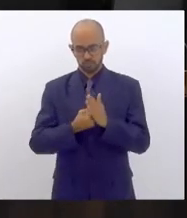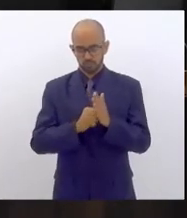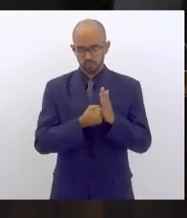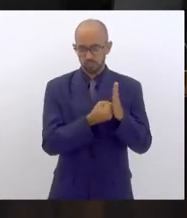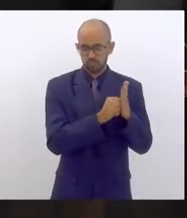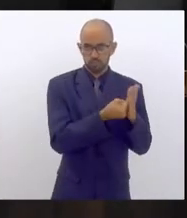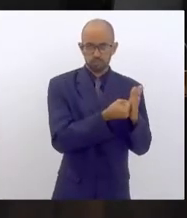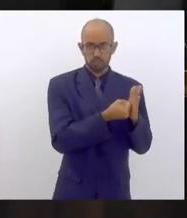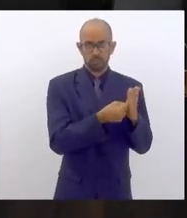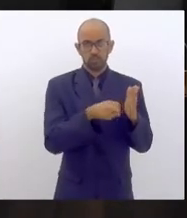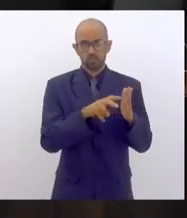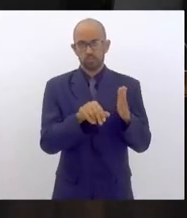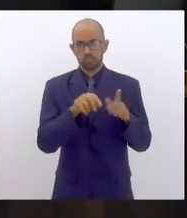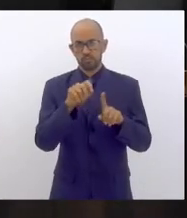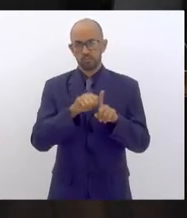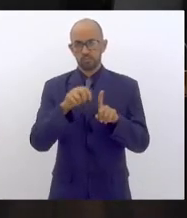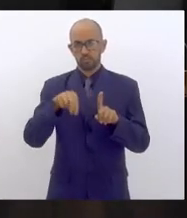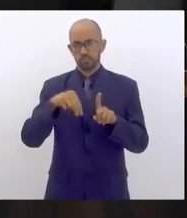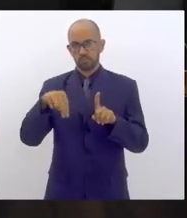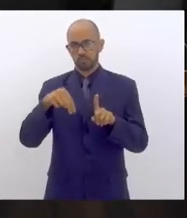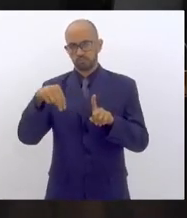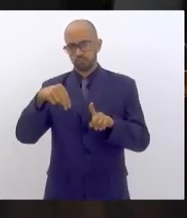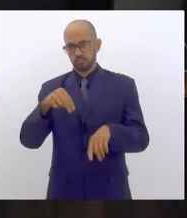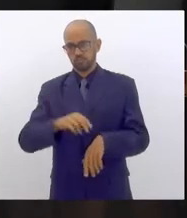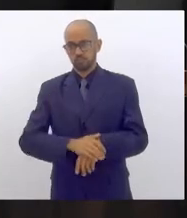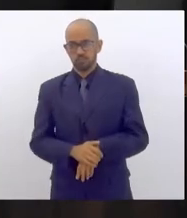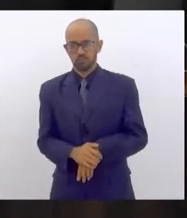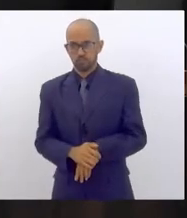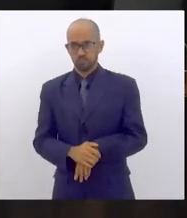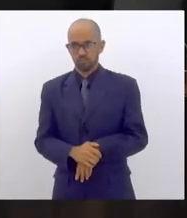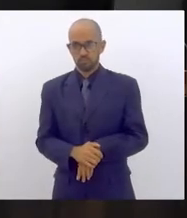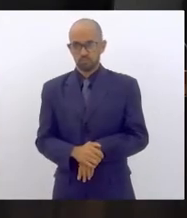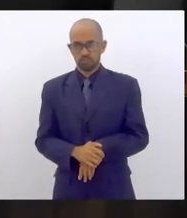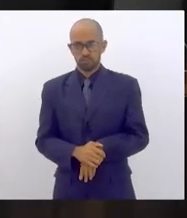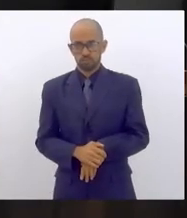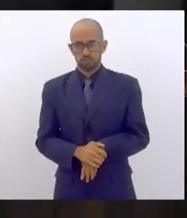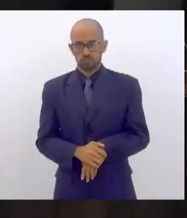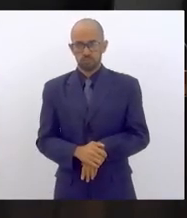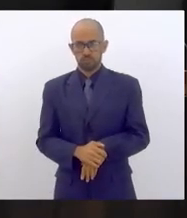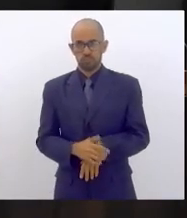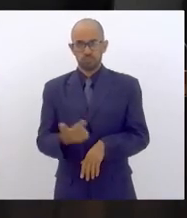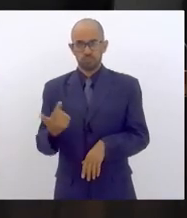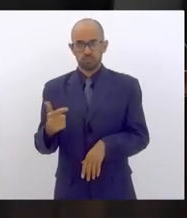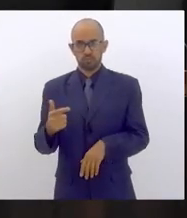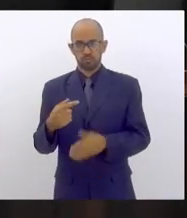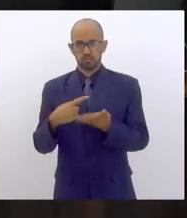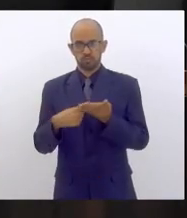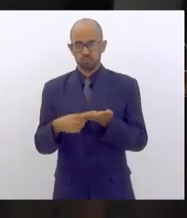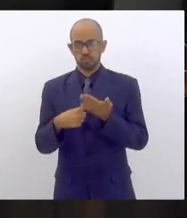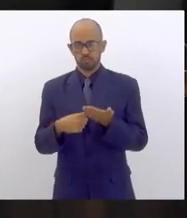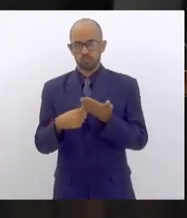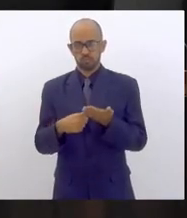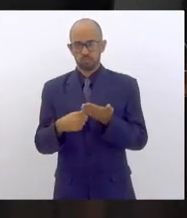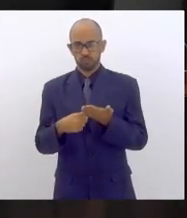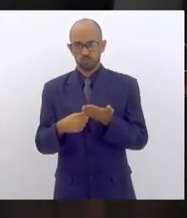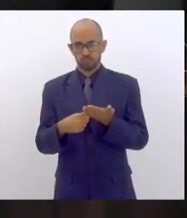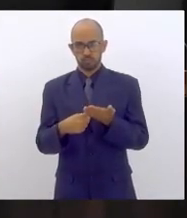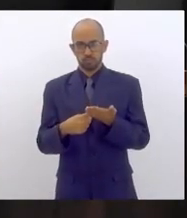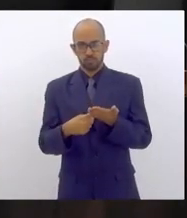irão para o mês de novembro. Agora, presidente, sem acordo. Sem acordo.